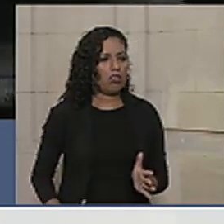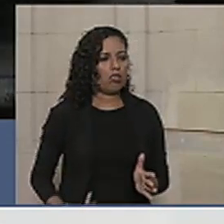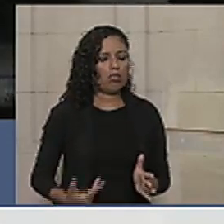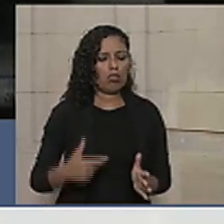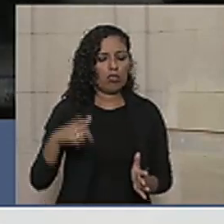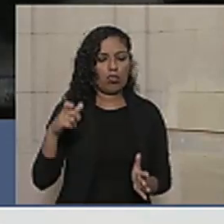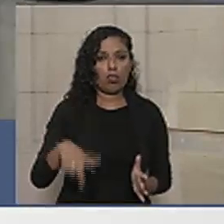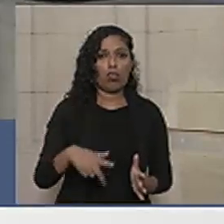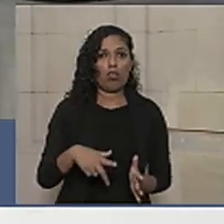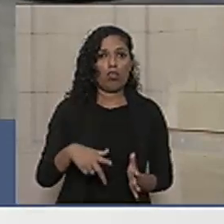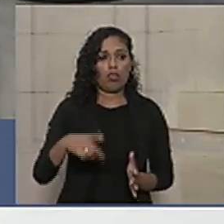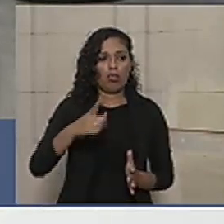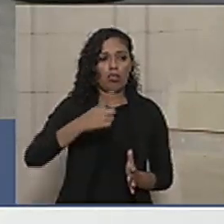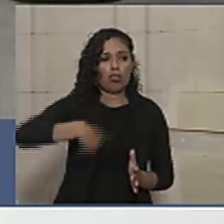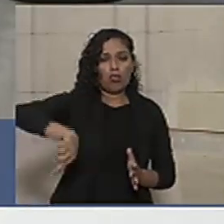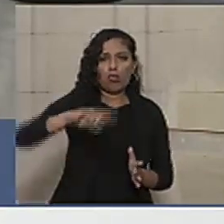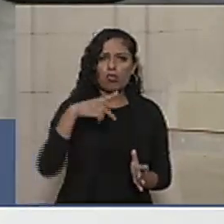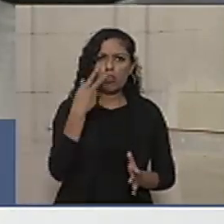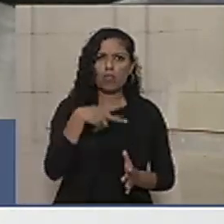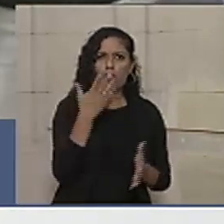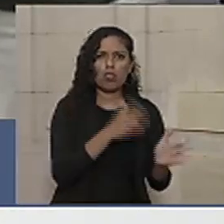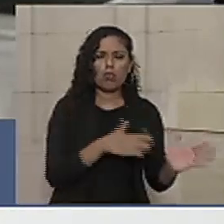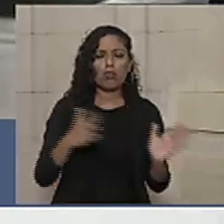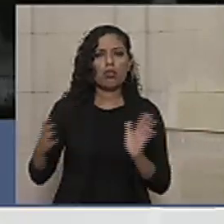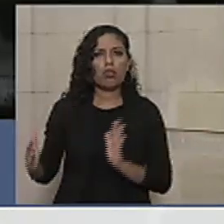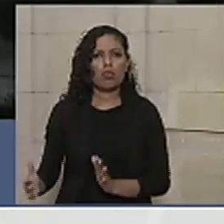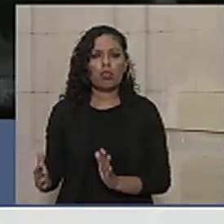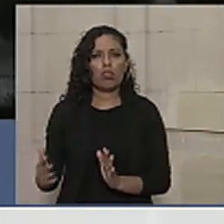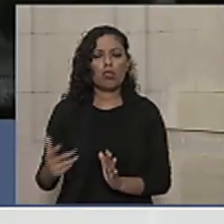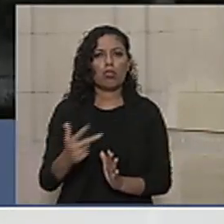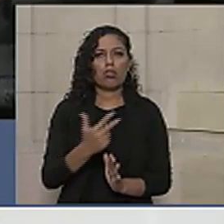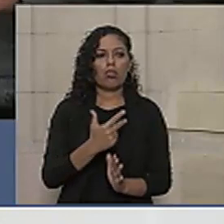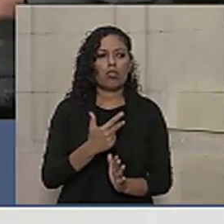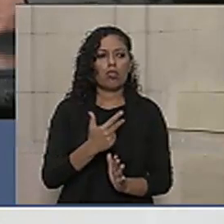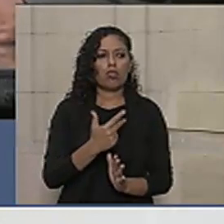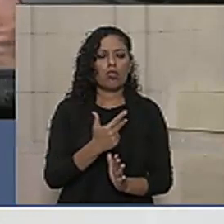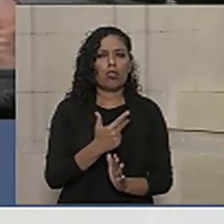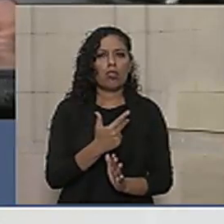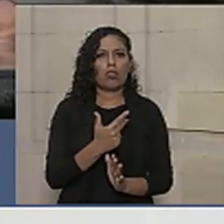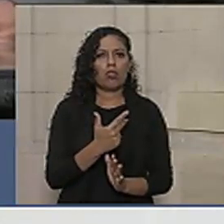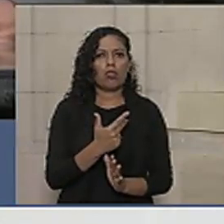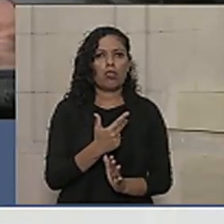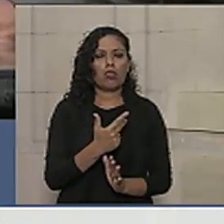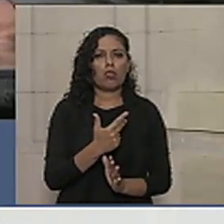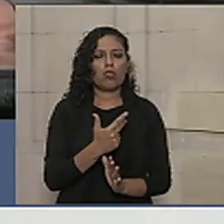que pareça, é mesmo pela ordem. A presidência chama os trabalhos à ordem.